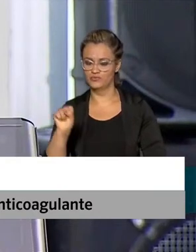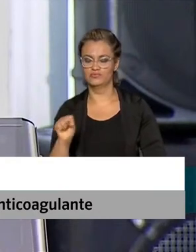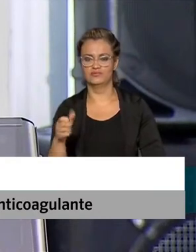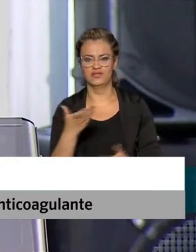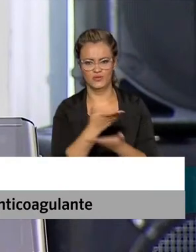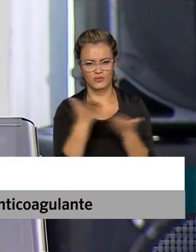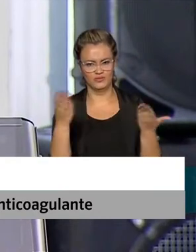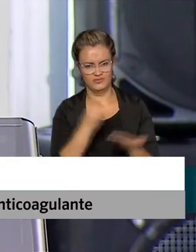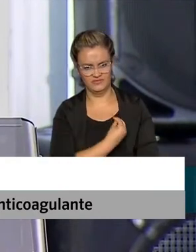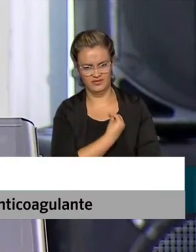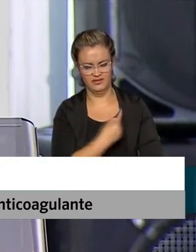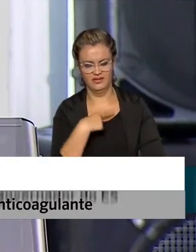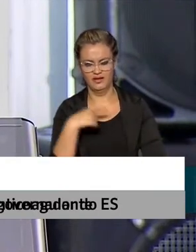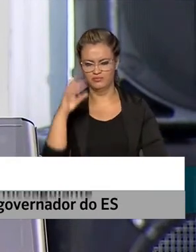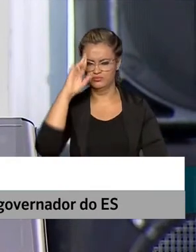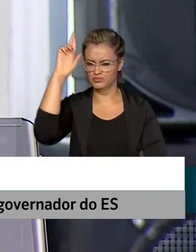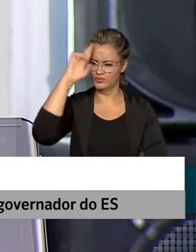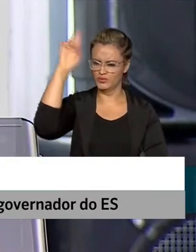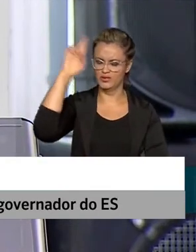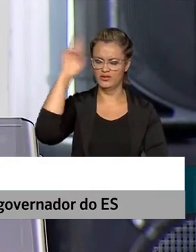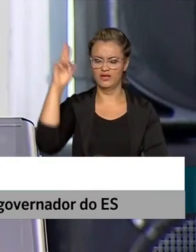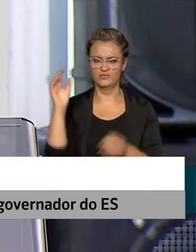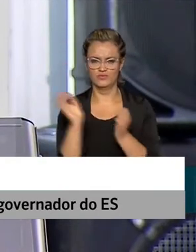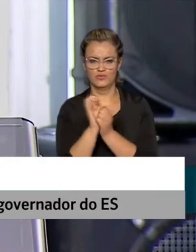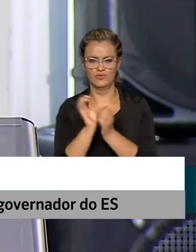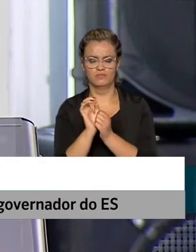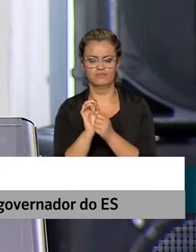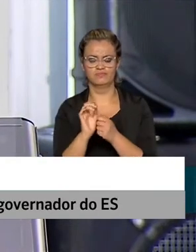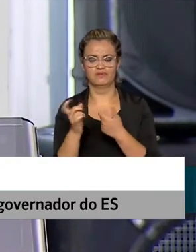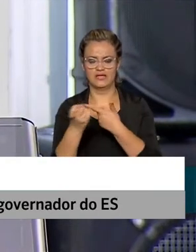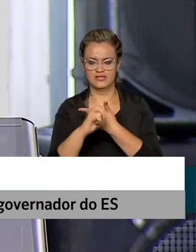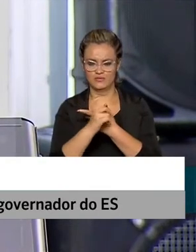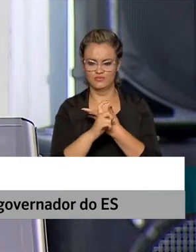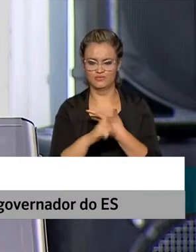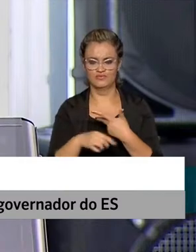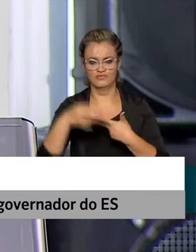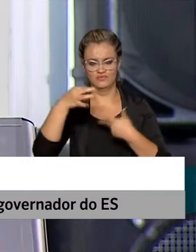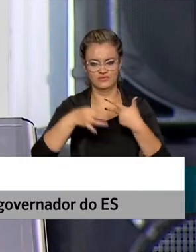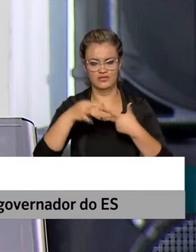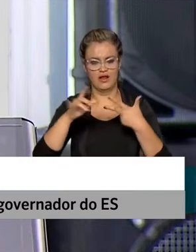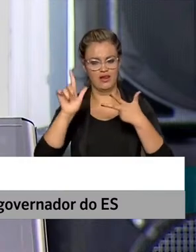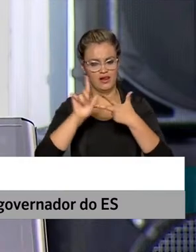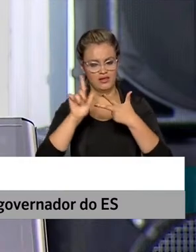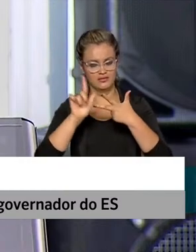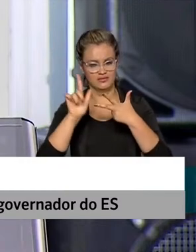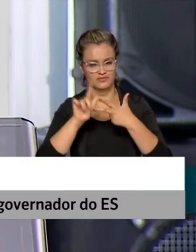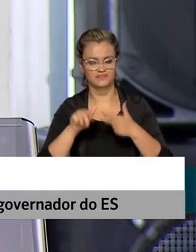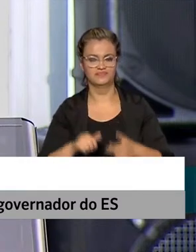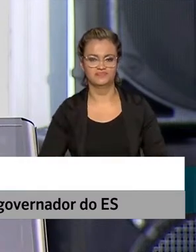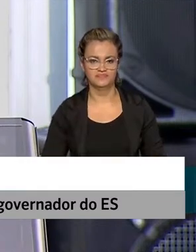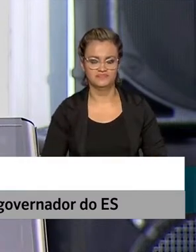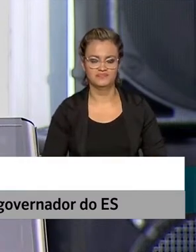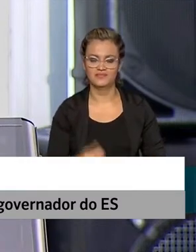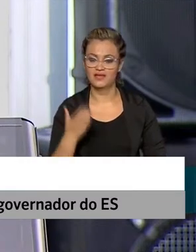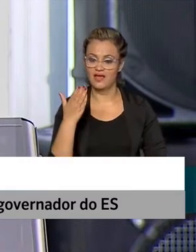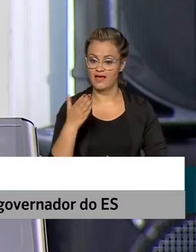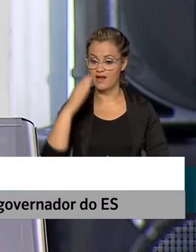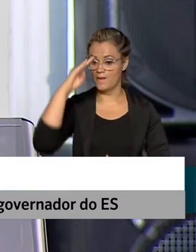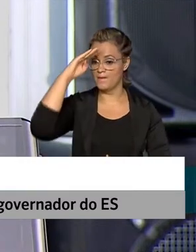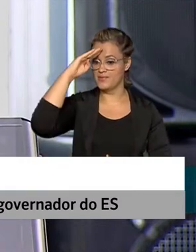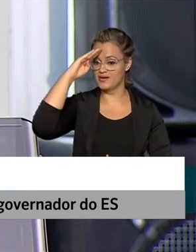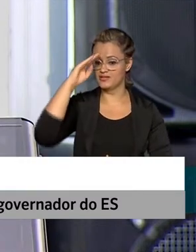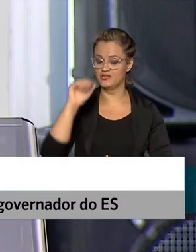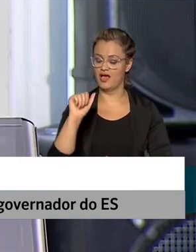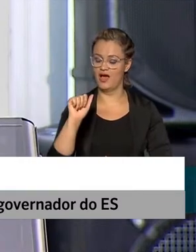presentes, autoridades integrantes do Poder Executivo, Legislativo, Judiciário, senhor Almirante